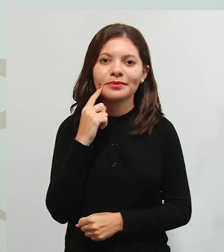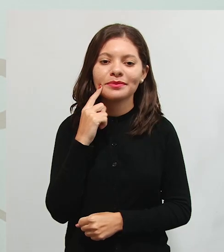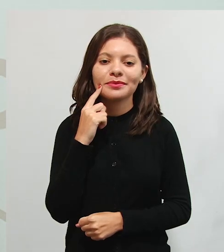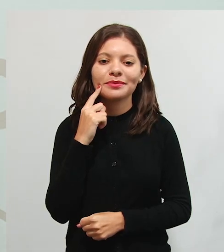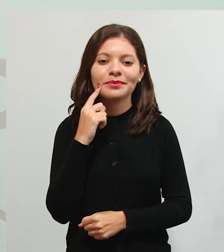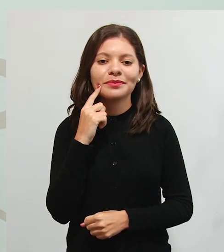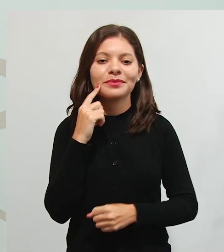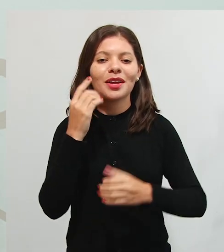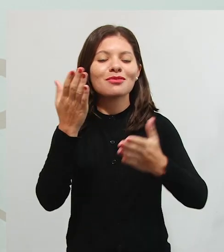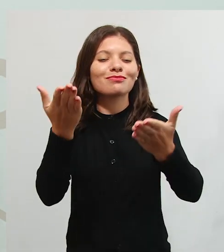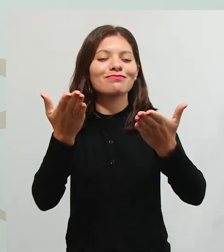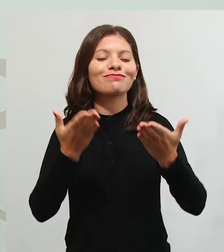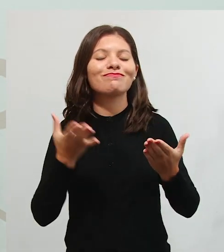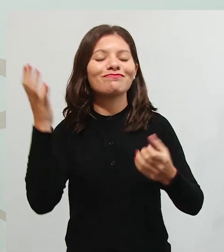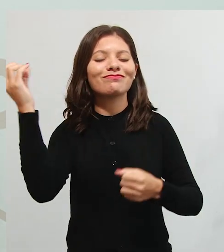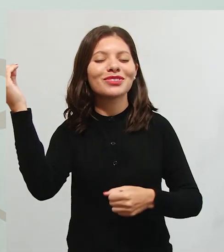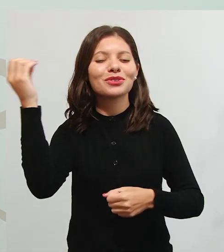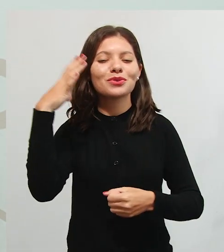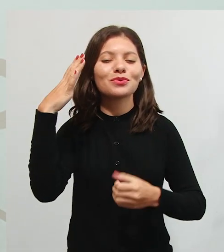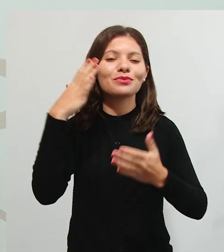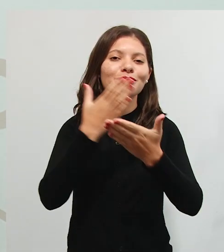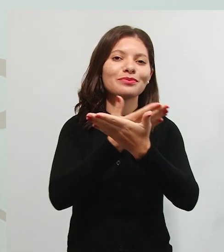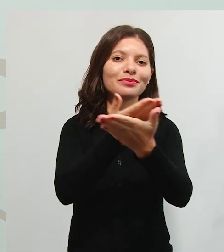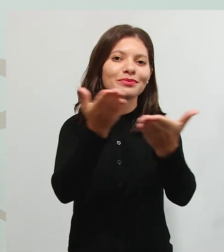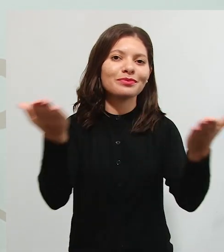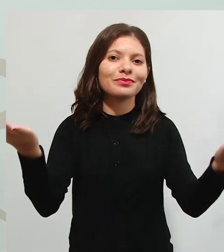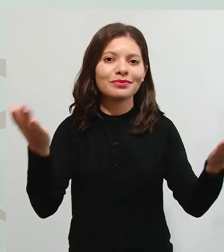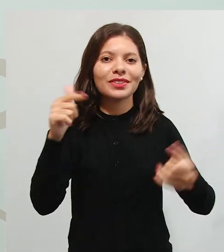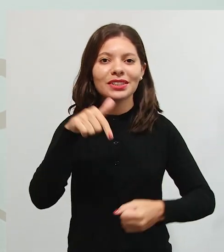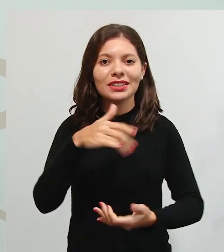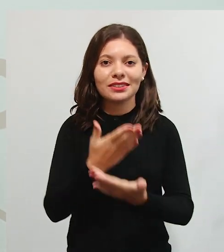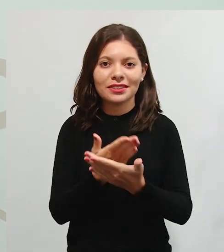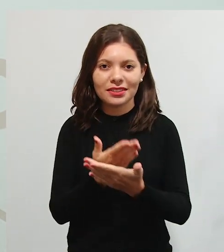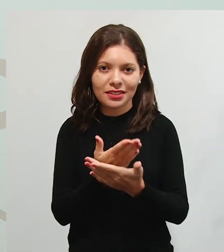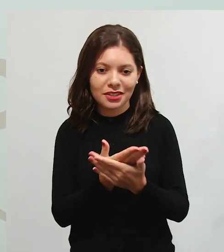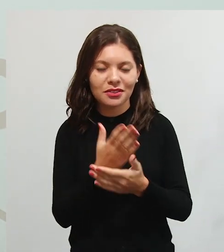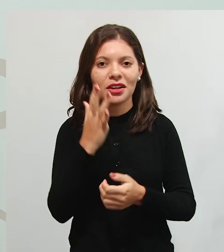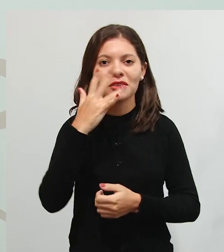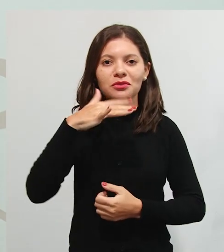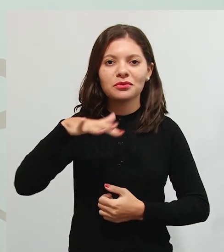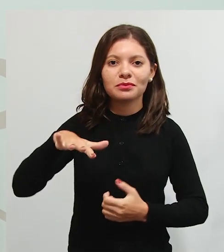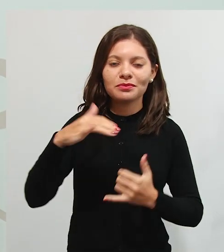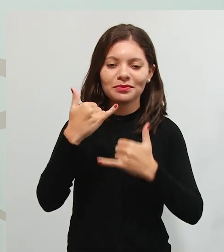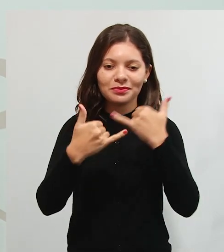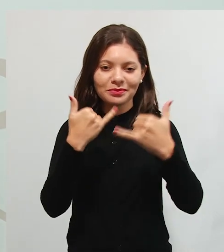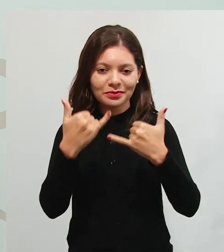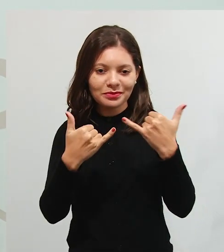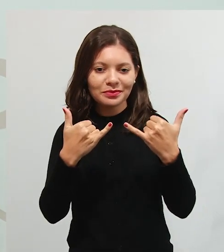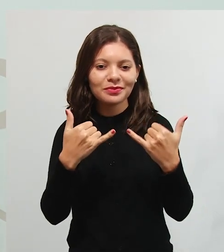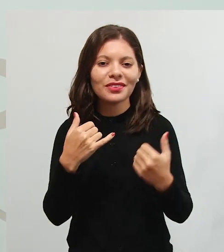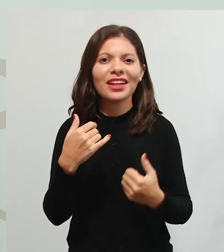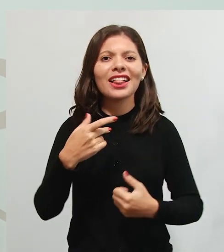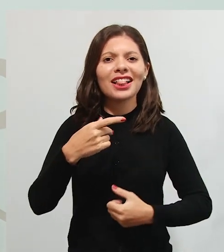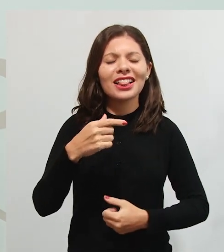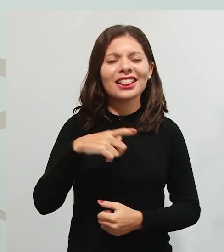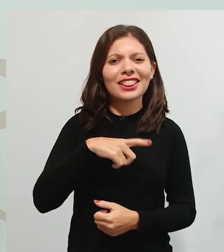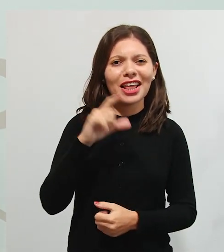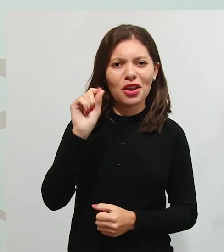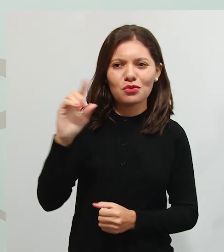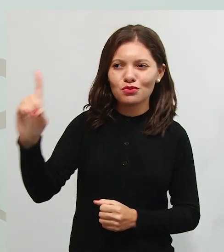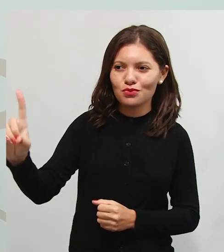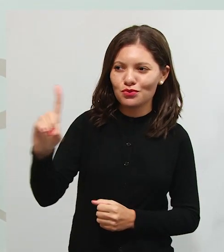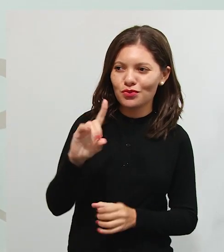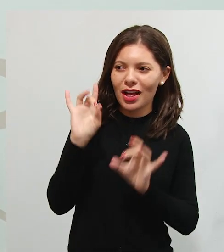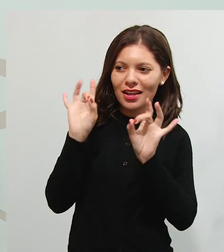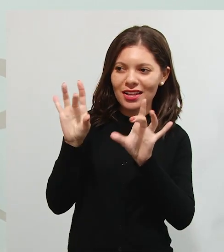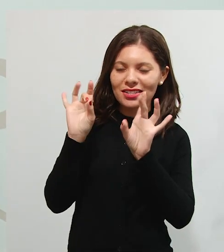Anabela. Uma chegança de luz para você. Nesse episódio, a infância e o brincar. E a gente tem um convidado